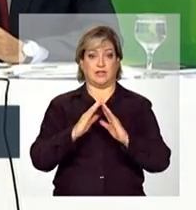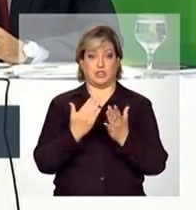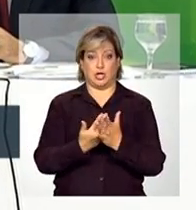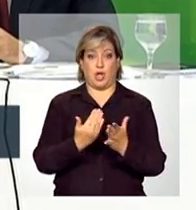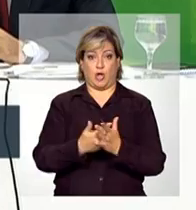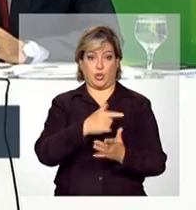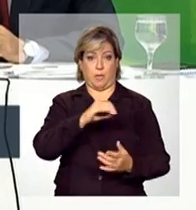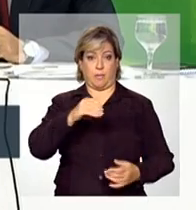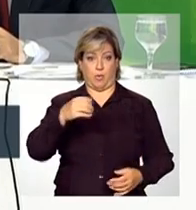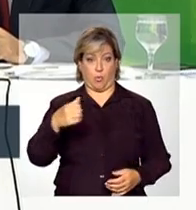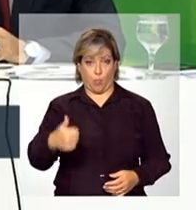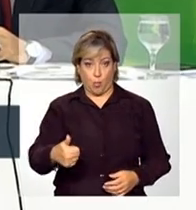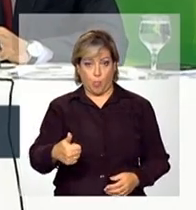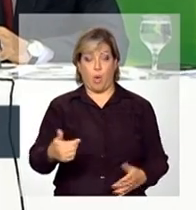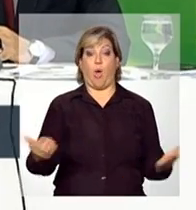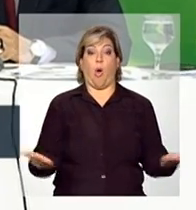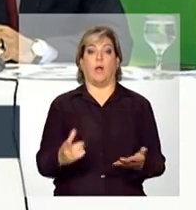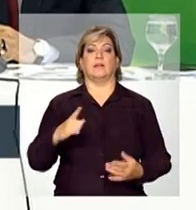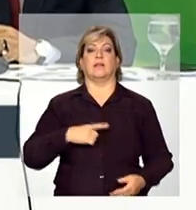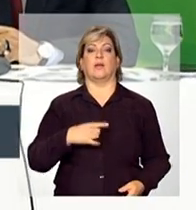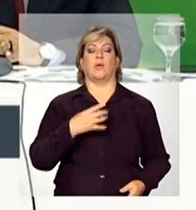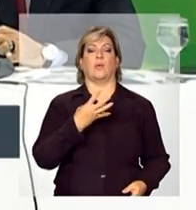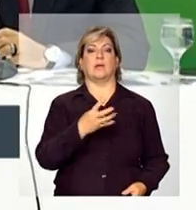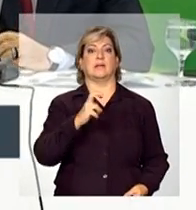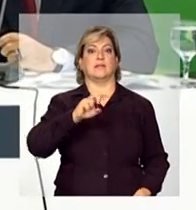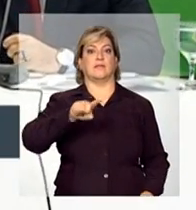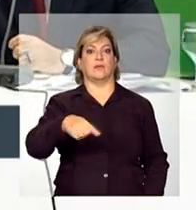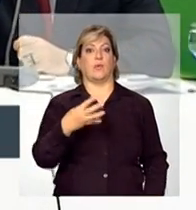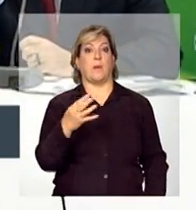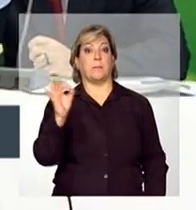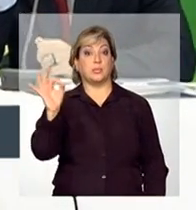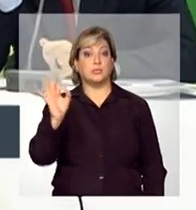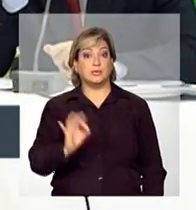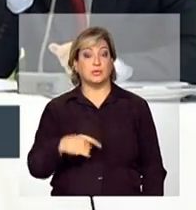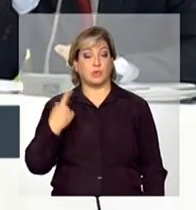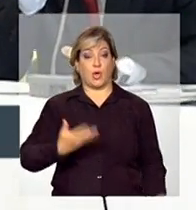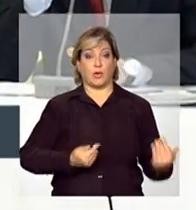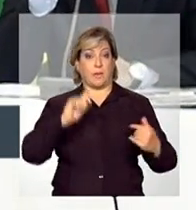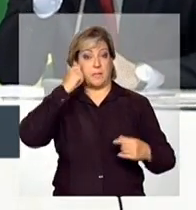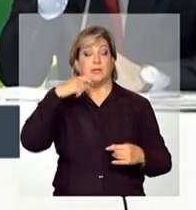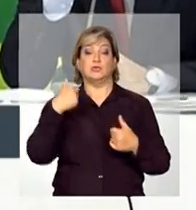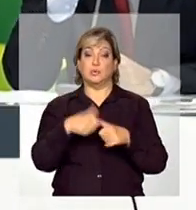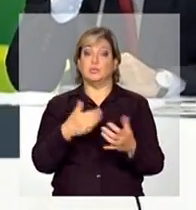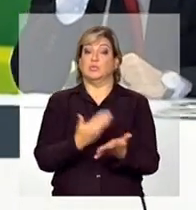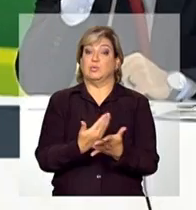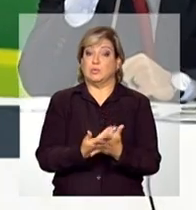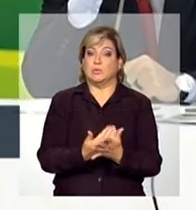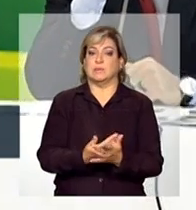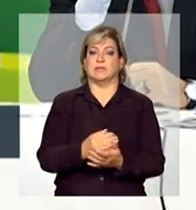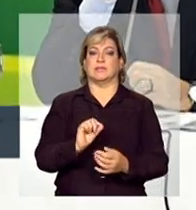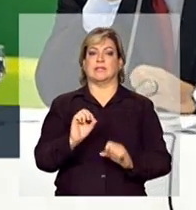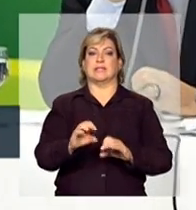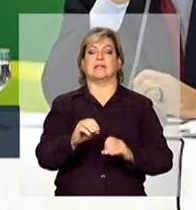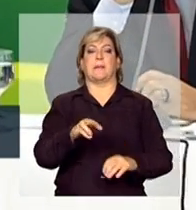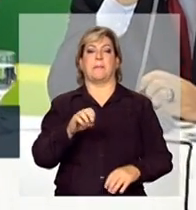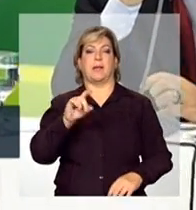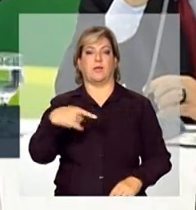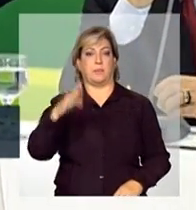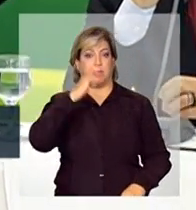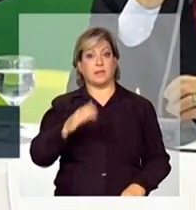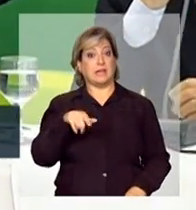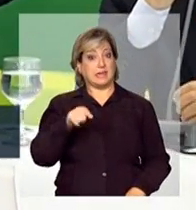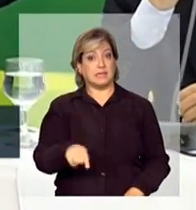2001 e hoje nós temos 45,4 dos jovens negros no ensino médio no BR Esse é o dado de fluxo